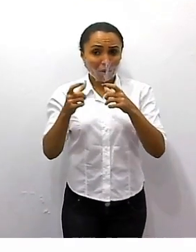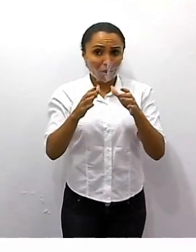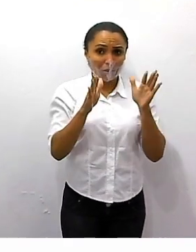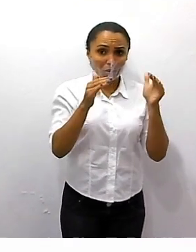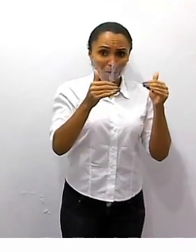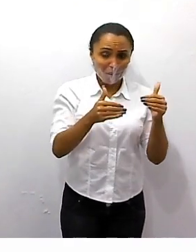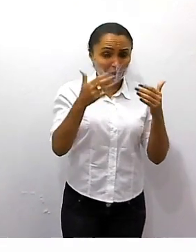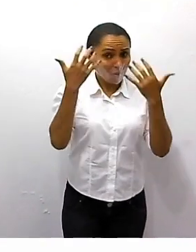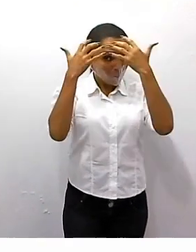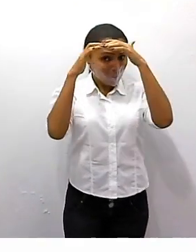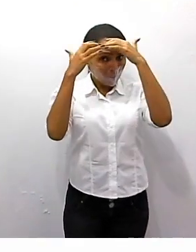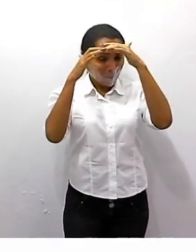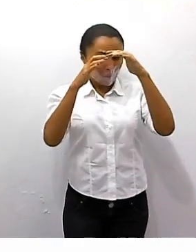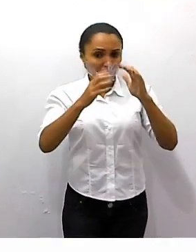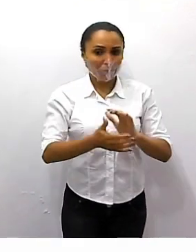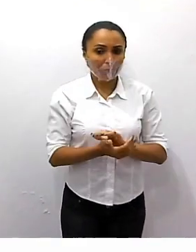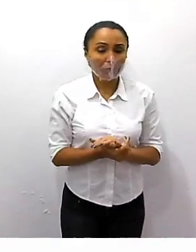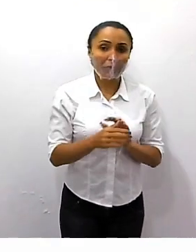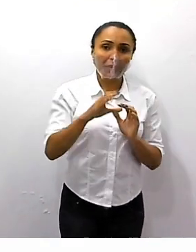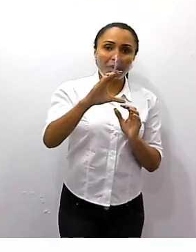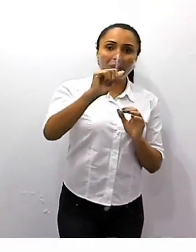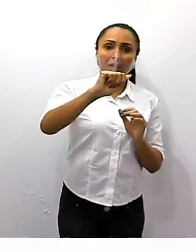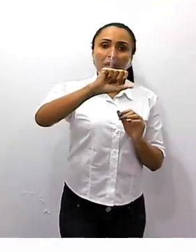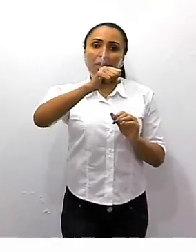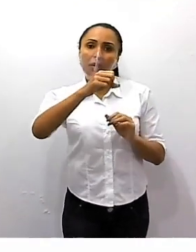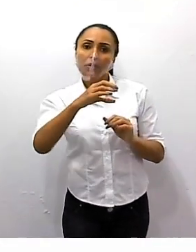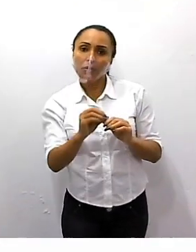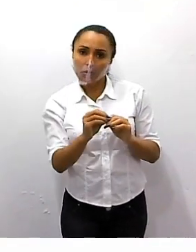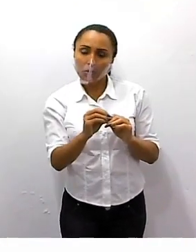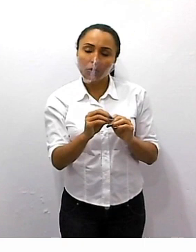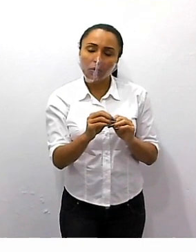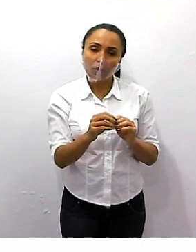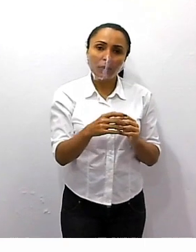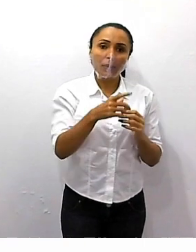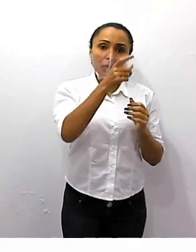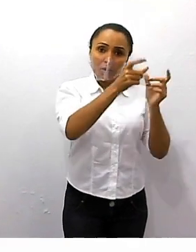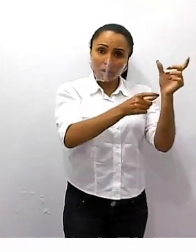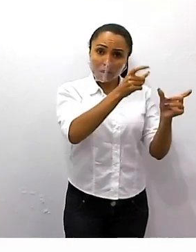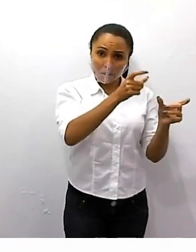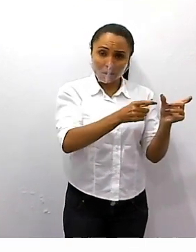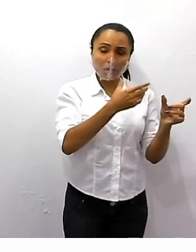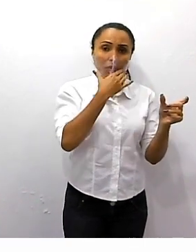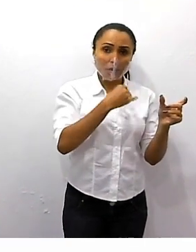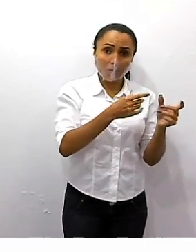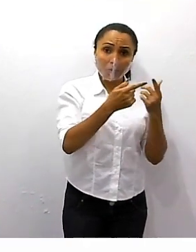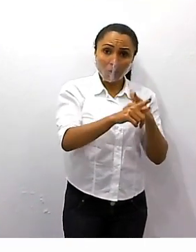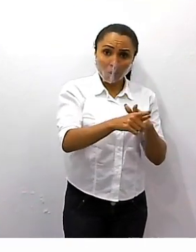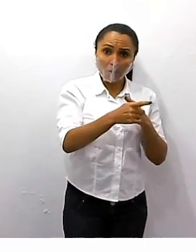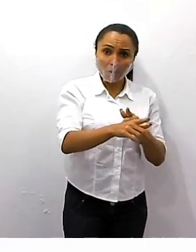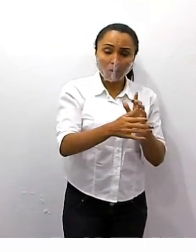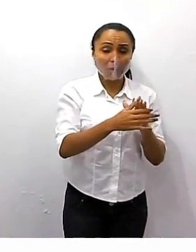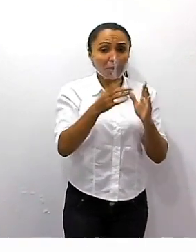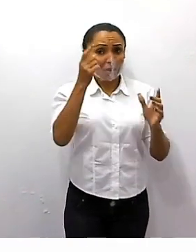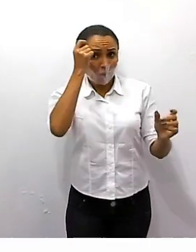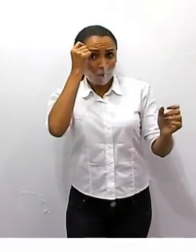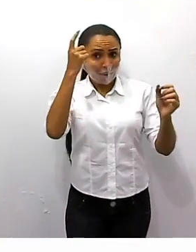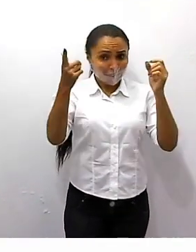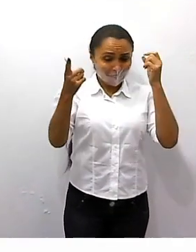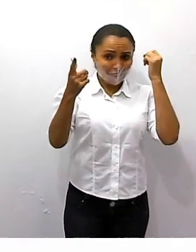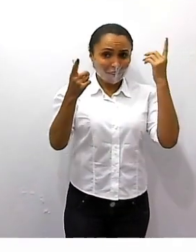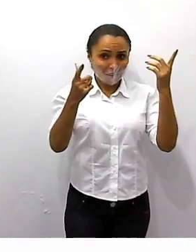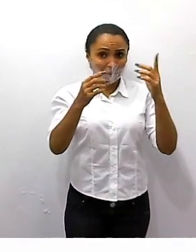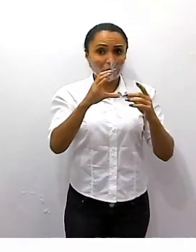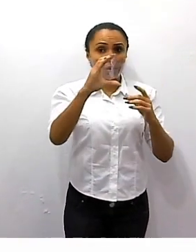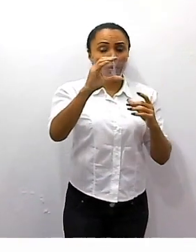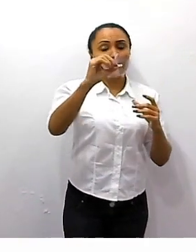específico do cérebro. Caso o cientista provoque esse dano. Ou seja, a ideia, pessoal, é